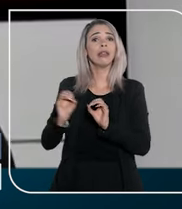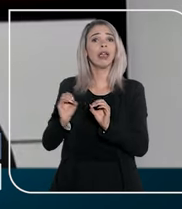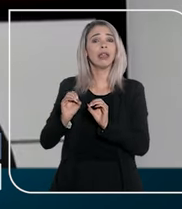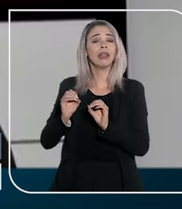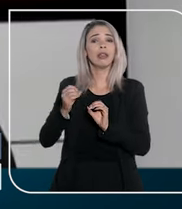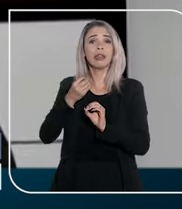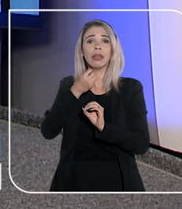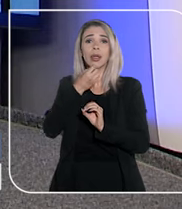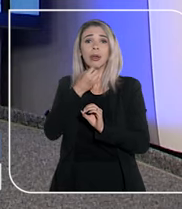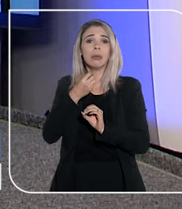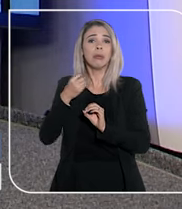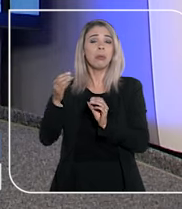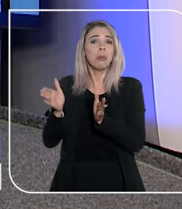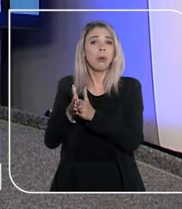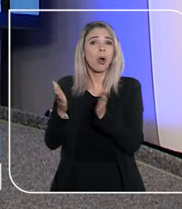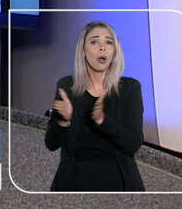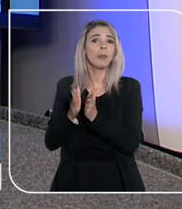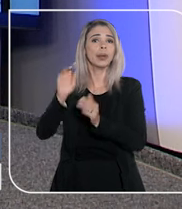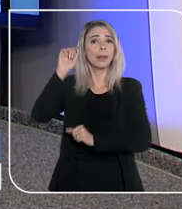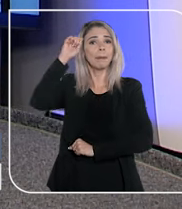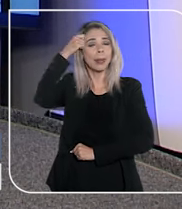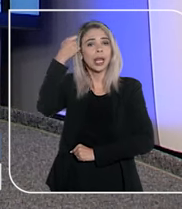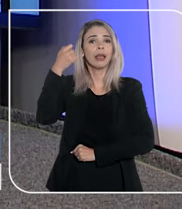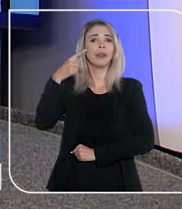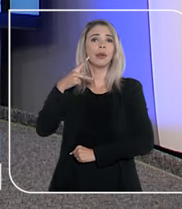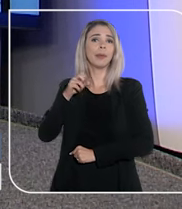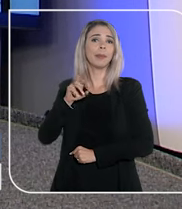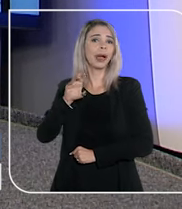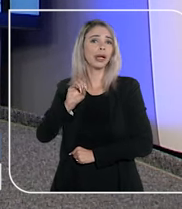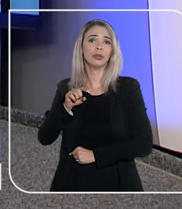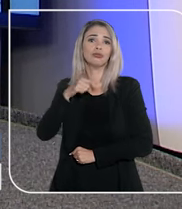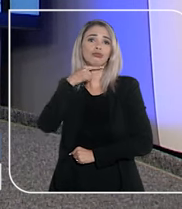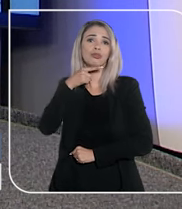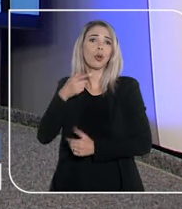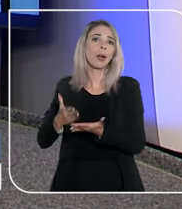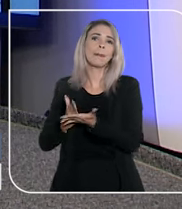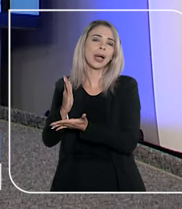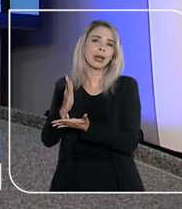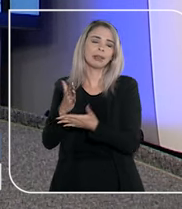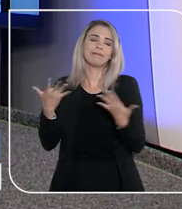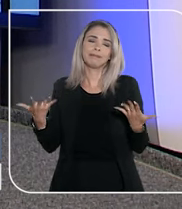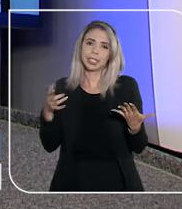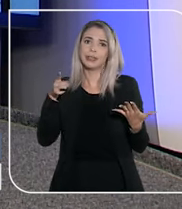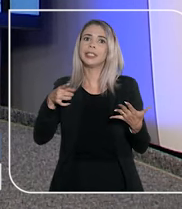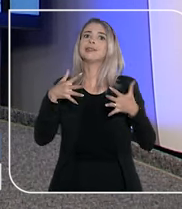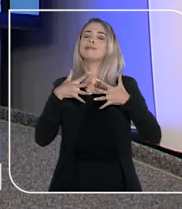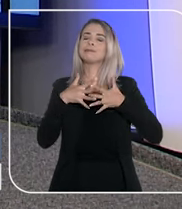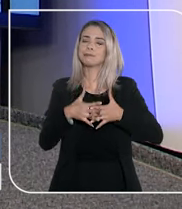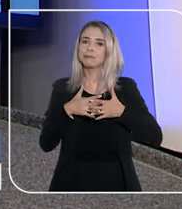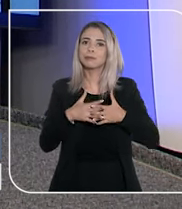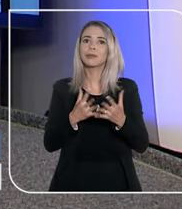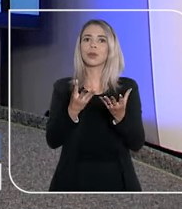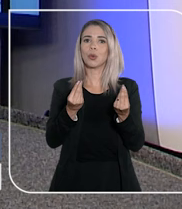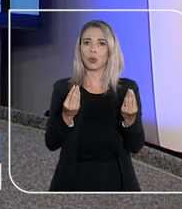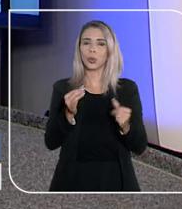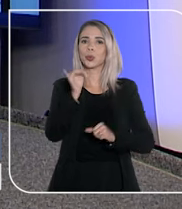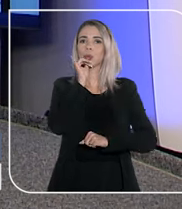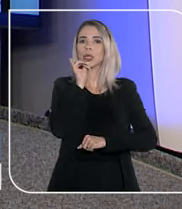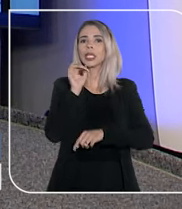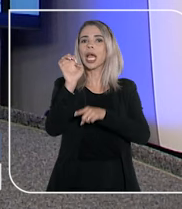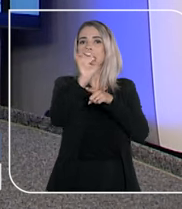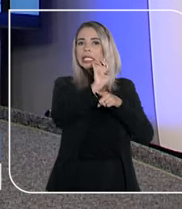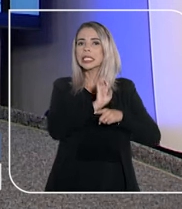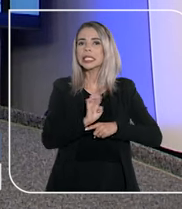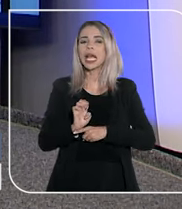afirmativa. Então, quando a gente fala de ação afirmativa no Brasil, ainda é um ponto muito controverso. Nós temos estados que